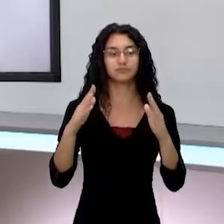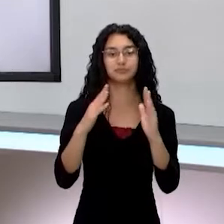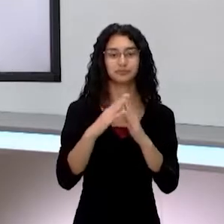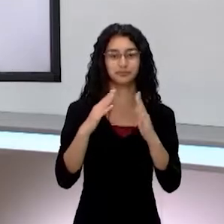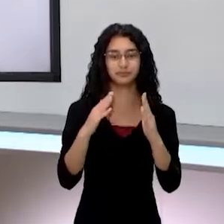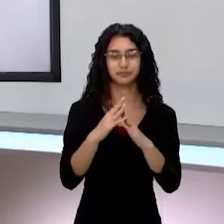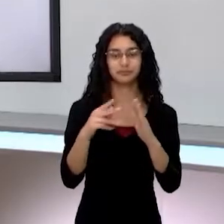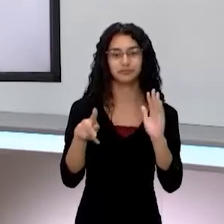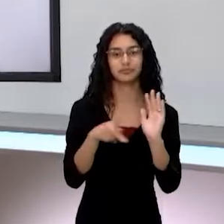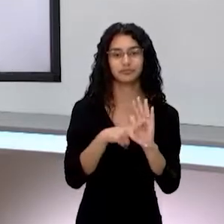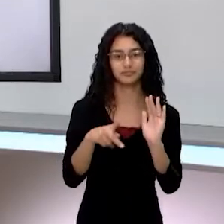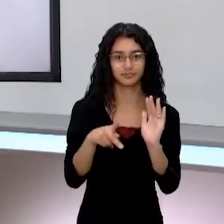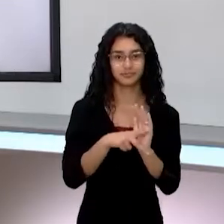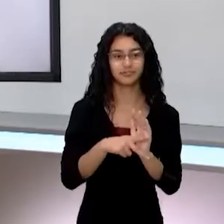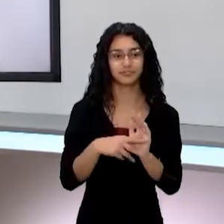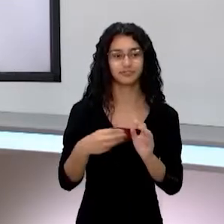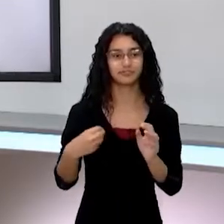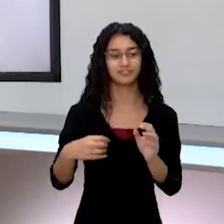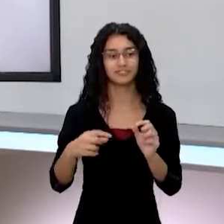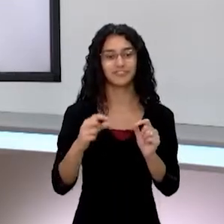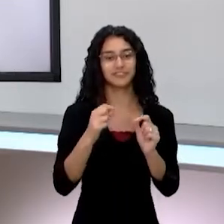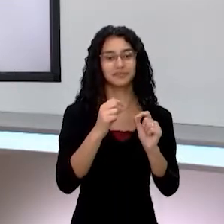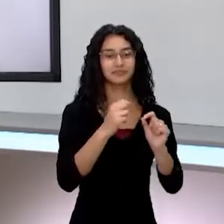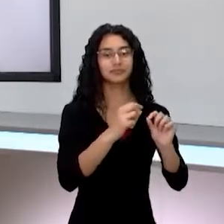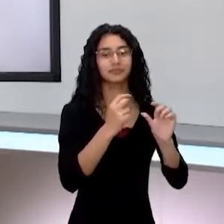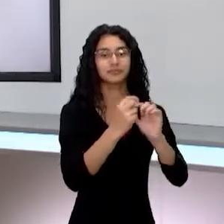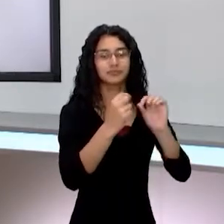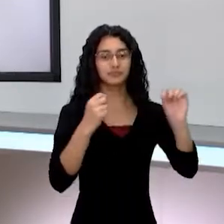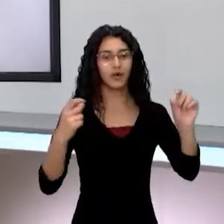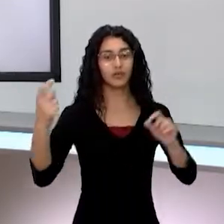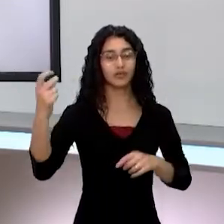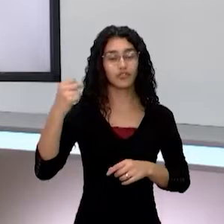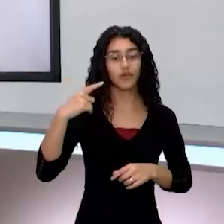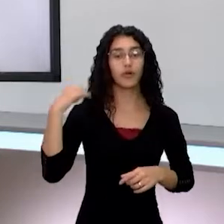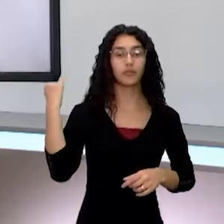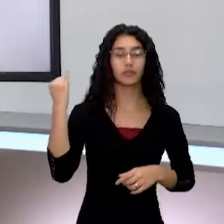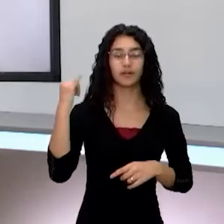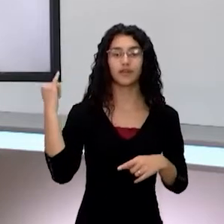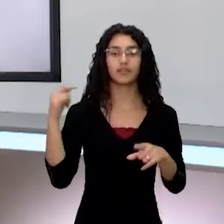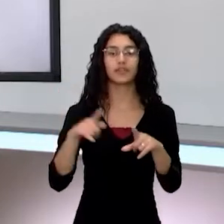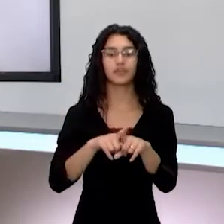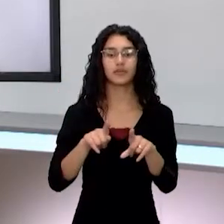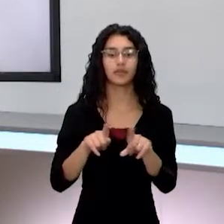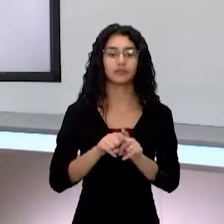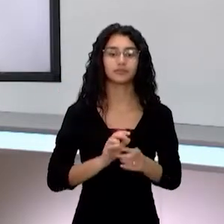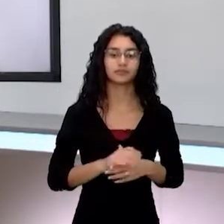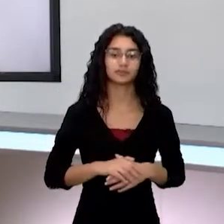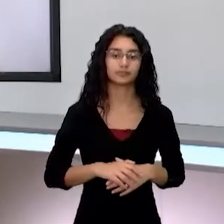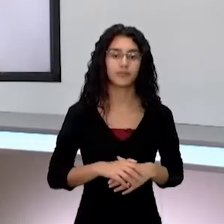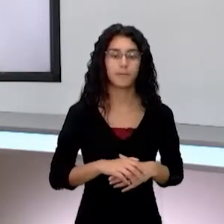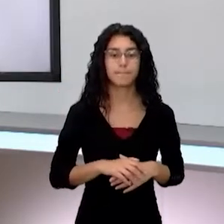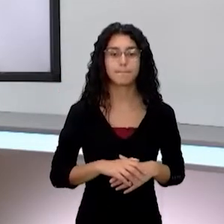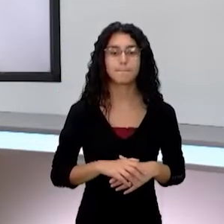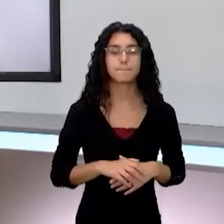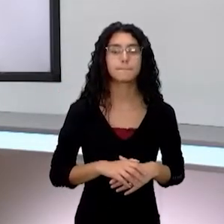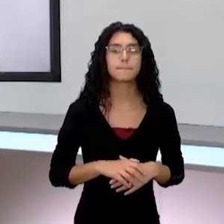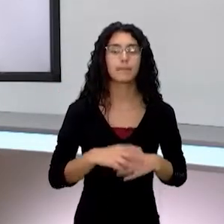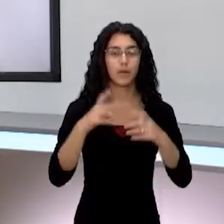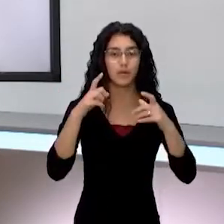características ali, distância do Sol. Então, muito importante também lembrar disso, né? Estamos numa zona